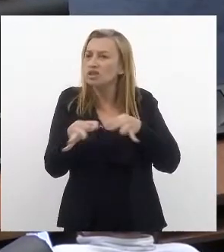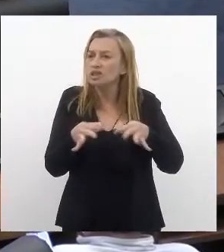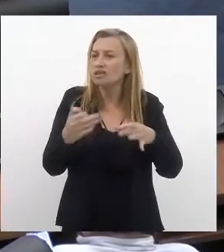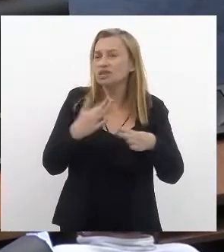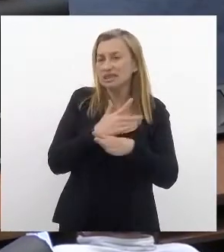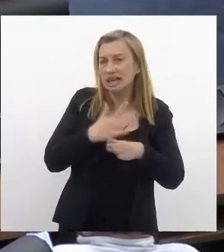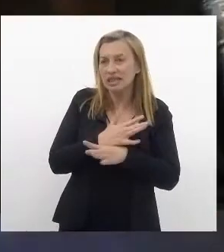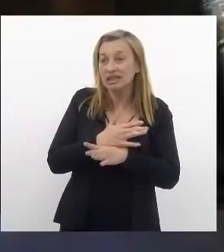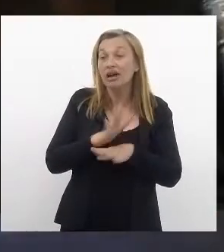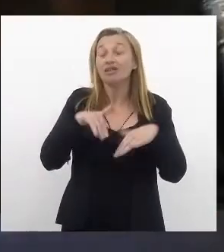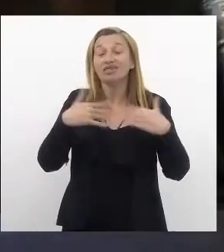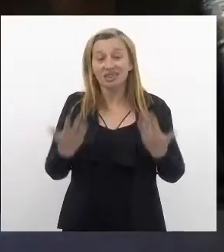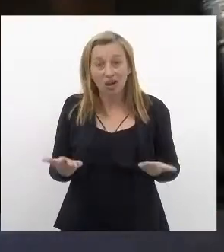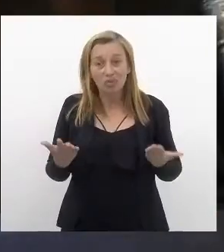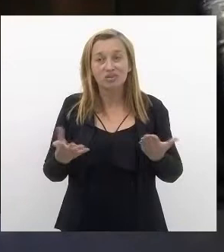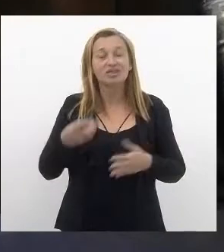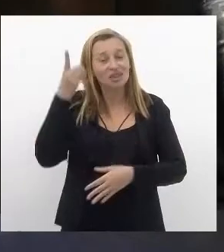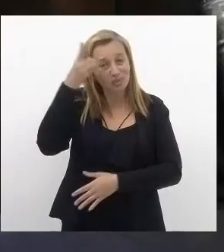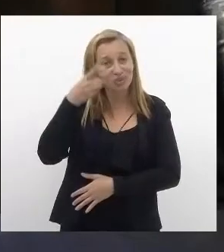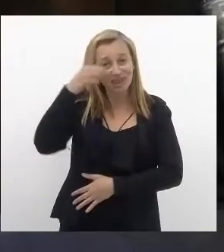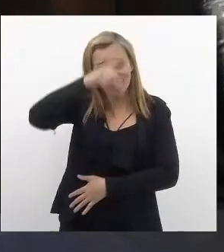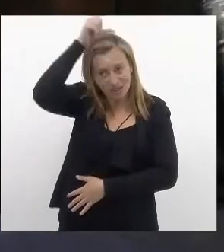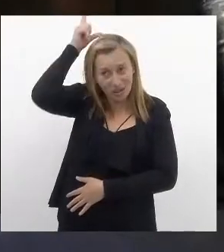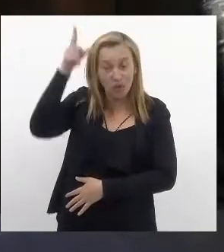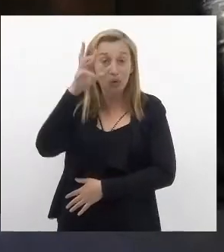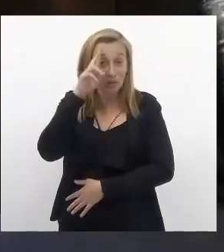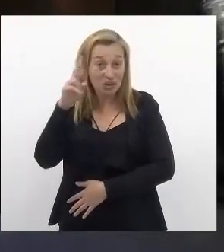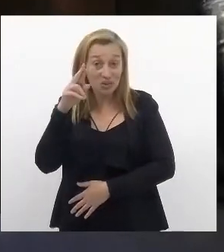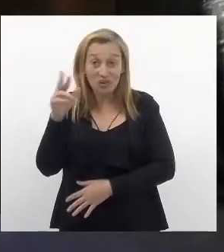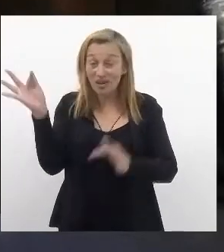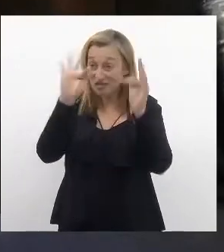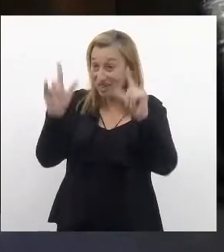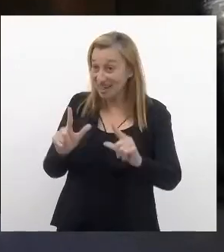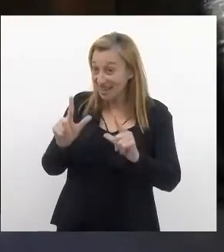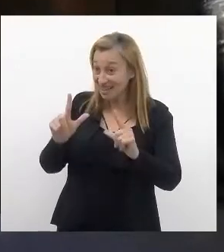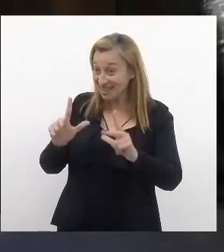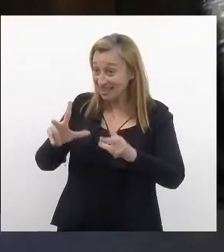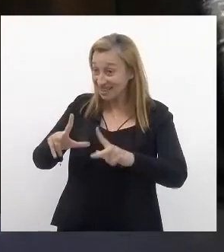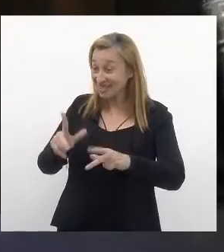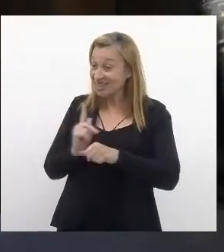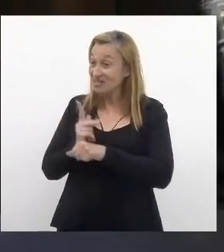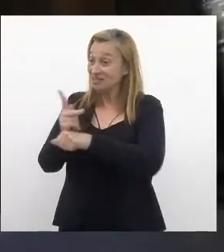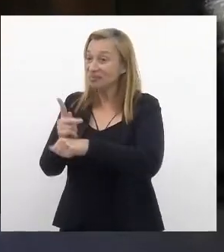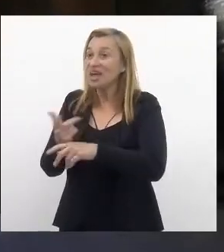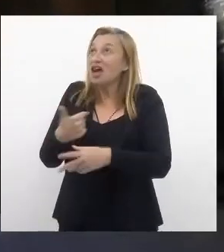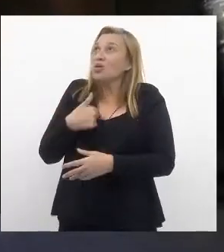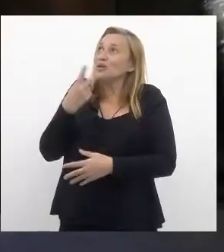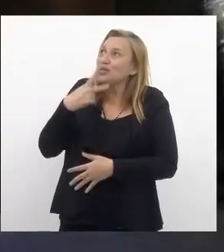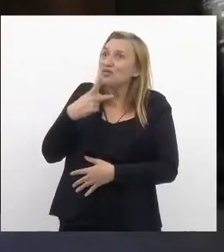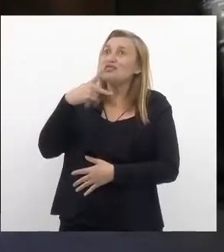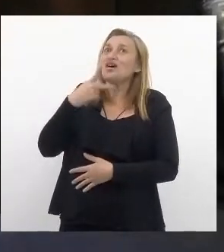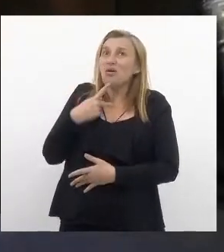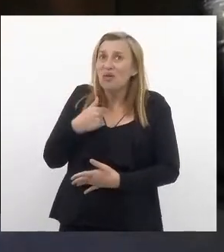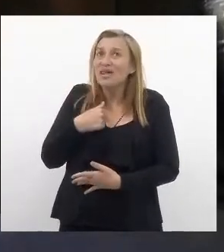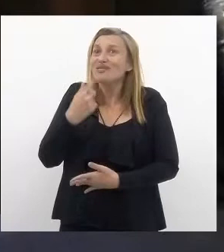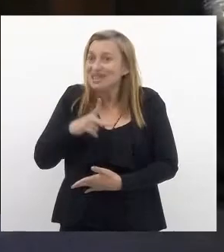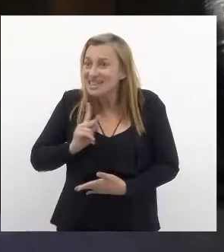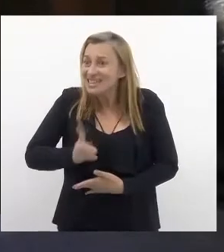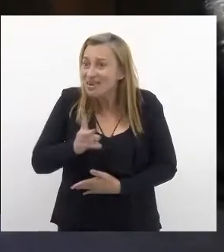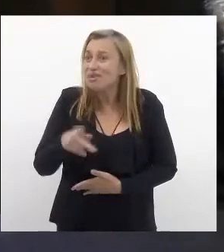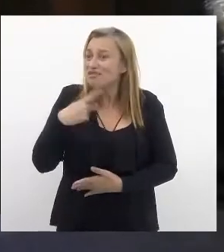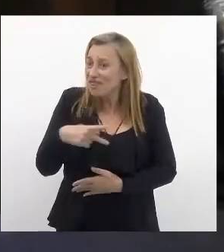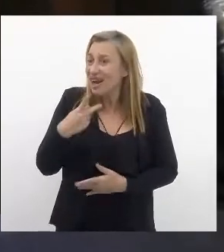cidade. Então, deputado Luiz Paulo, o senhor é muito feliz ao propor essa medalha. E o senhor disse uma coisa que eu também sempre digo